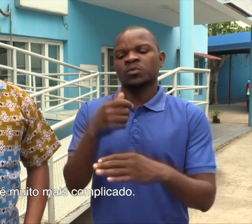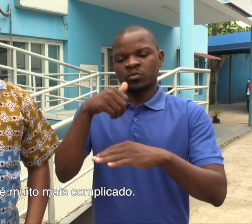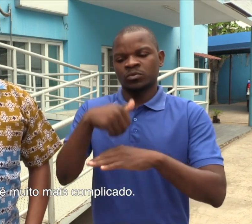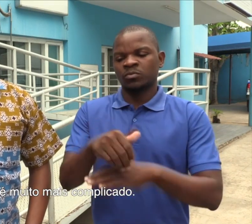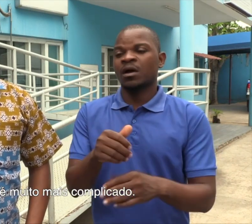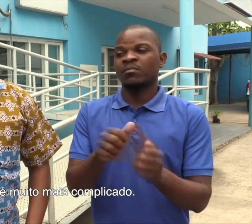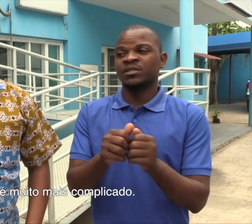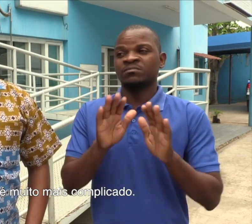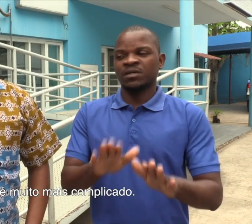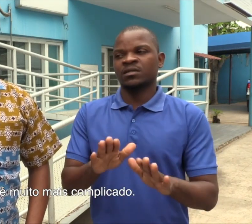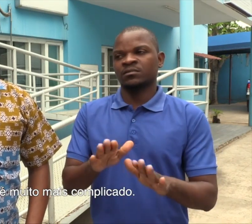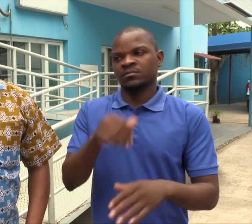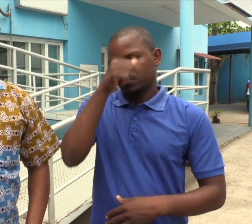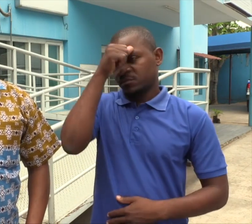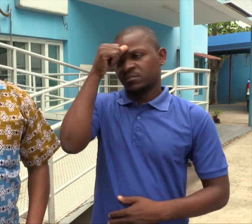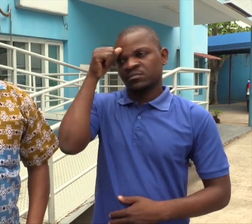que já é muito mais complicado.